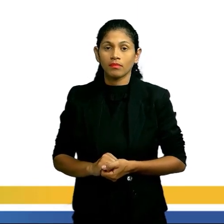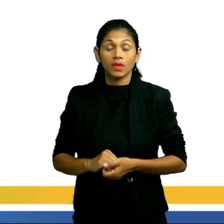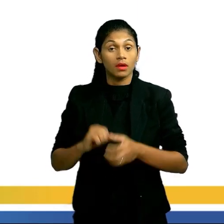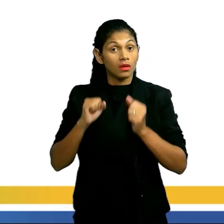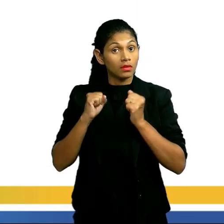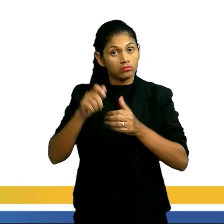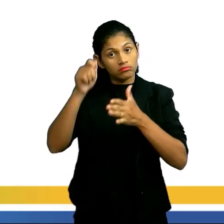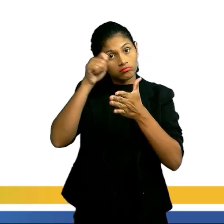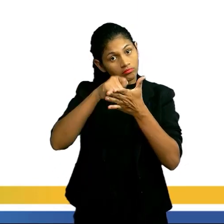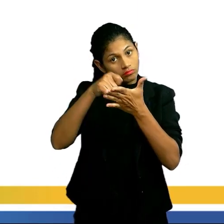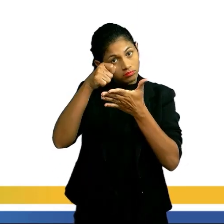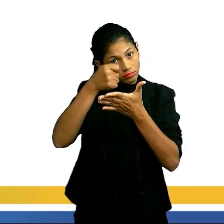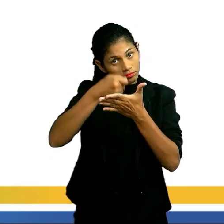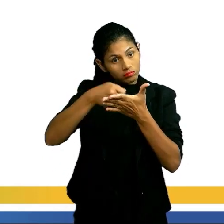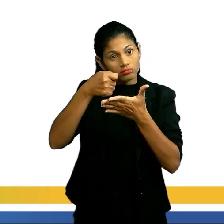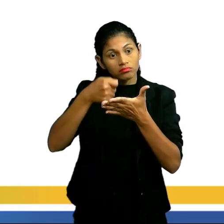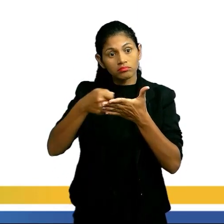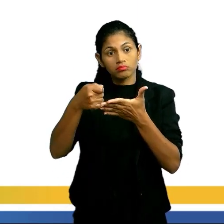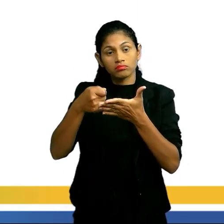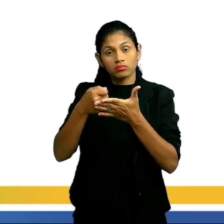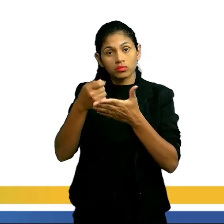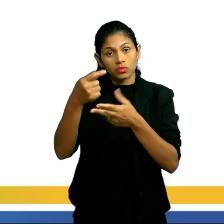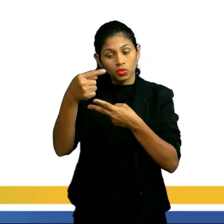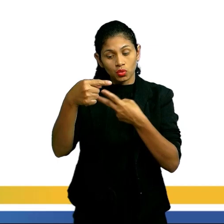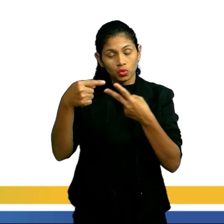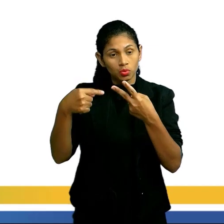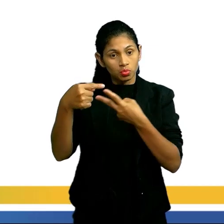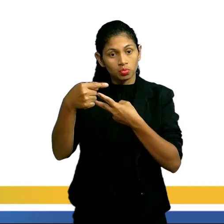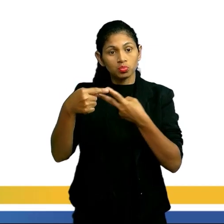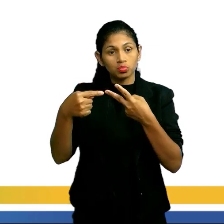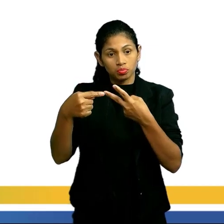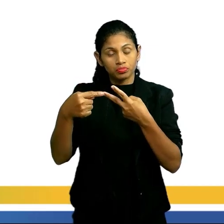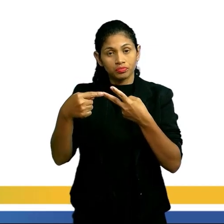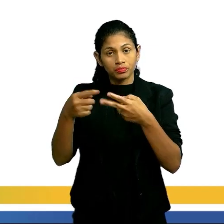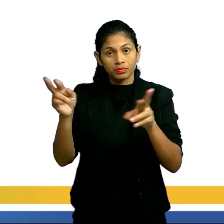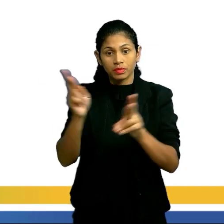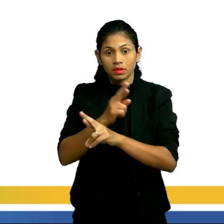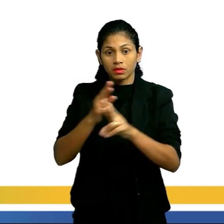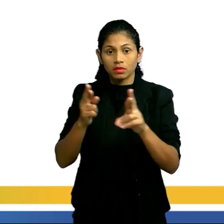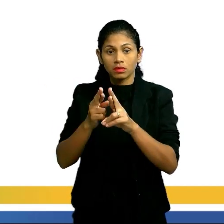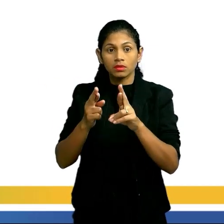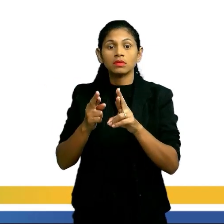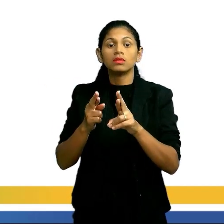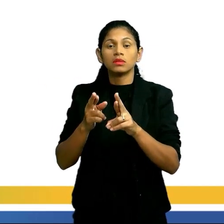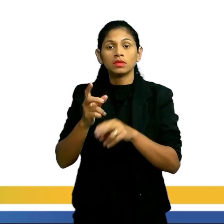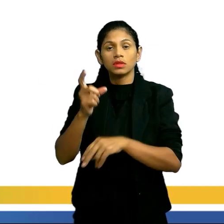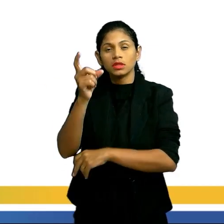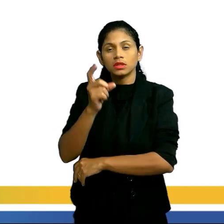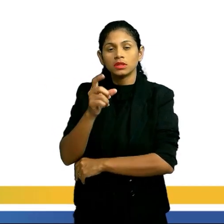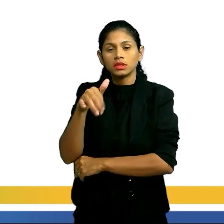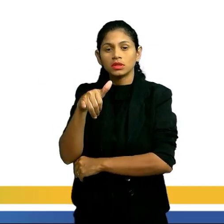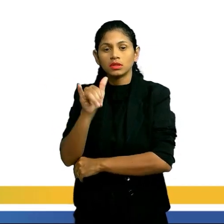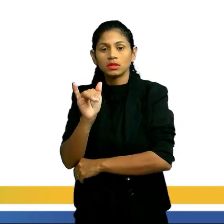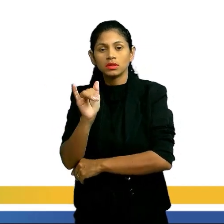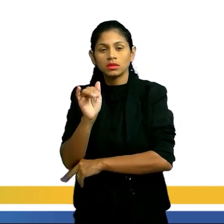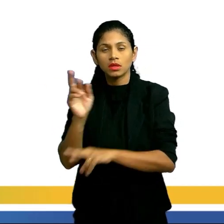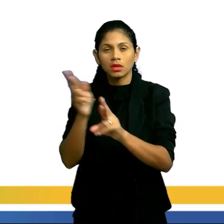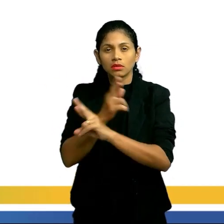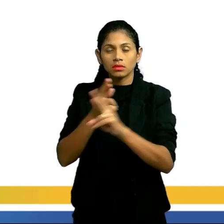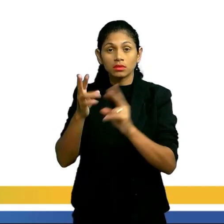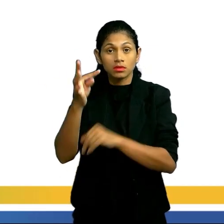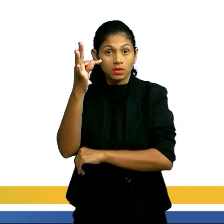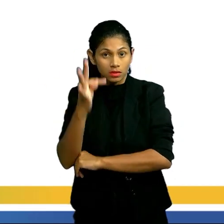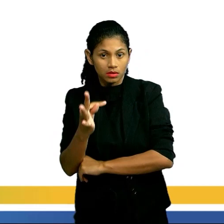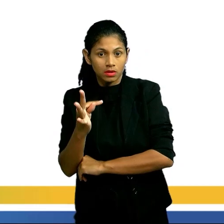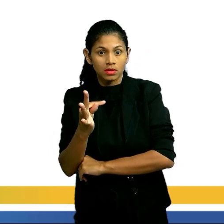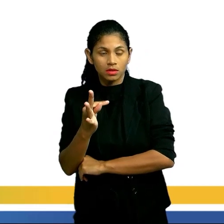Podemos escrever as duas funções que compreendem o gráfico de x e y em relação a t, onde x são as peças em milhar e em relação a